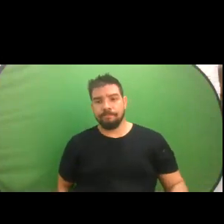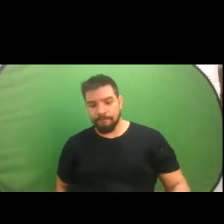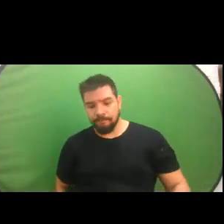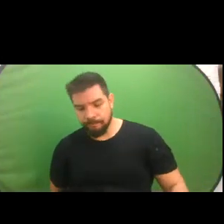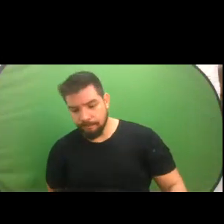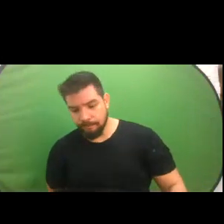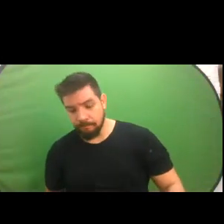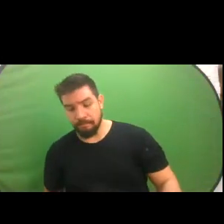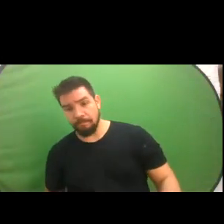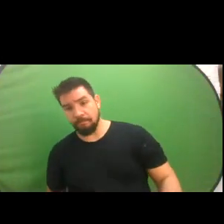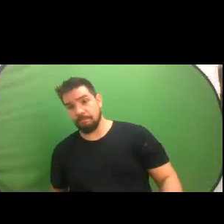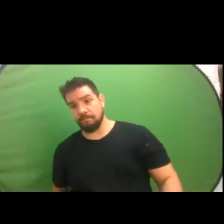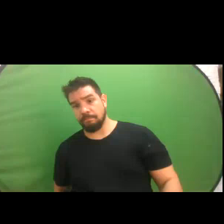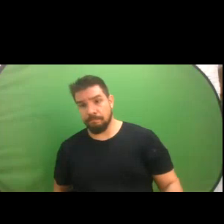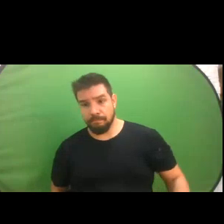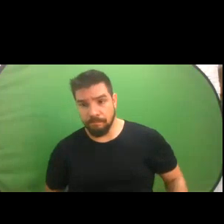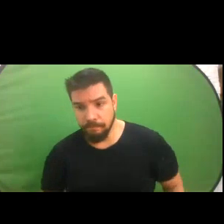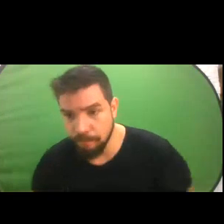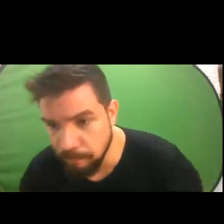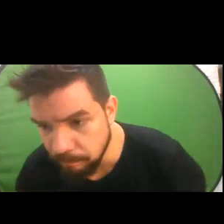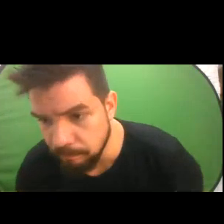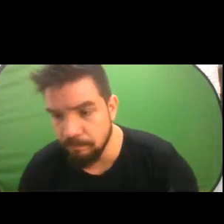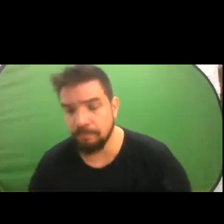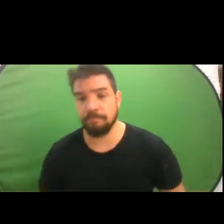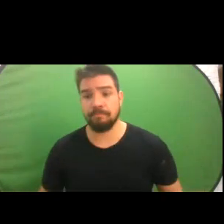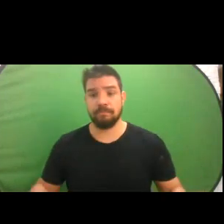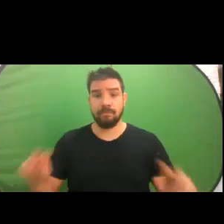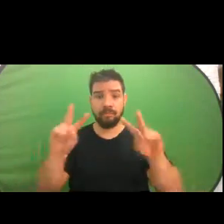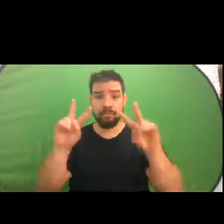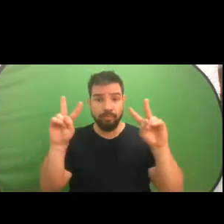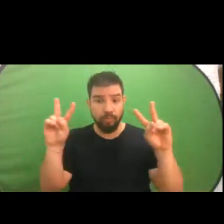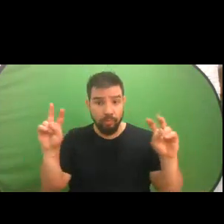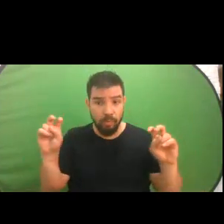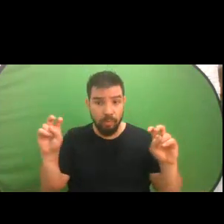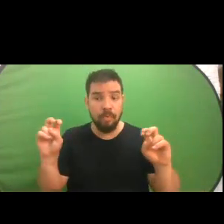Então, acho que sobre habilitação, assim, de forma mais sucinta, era Professora, isso.